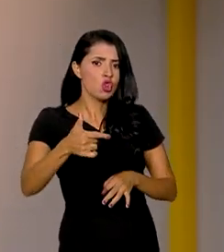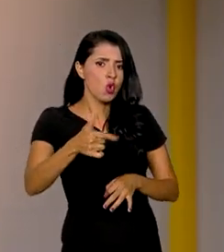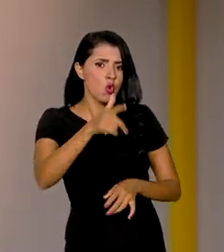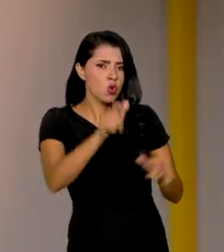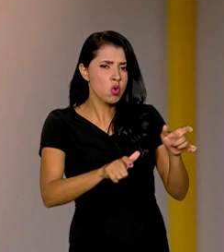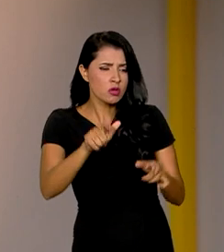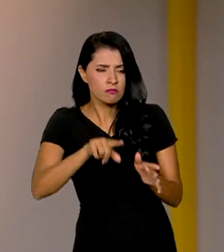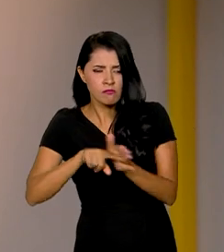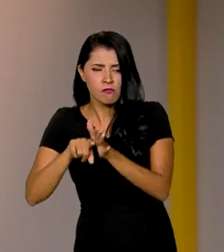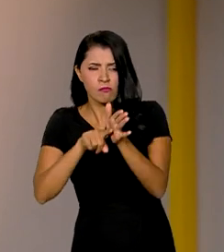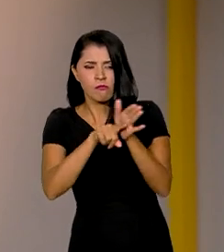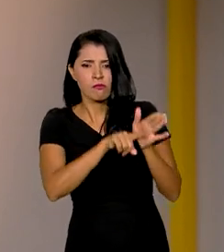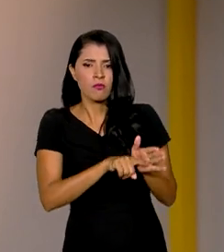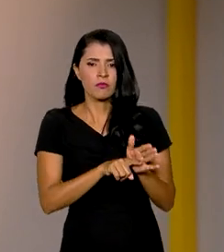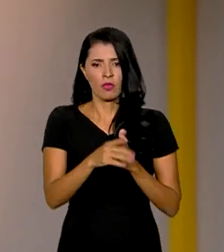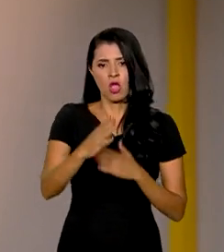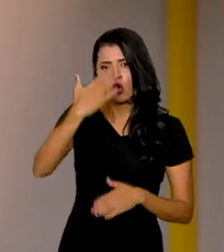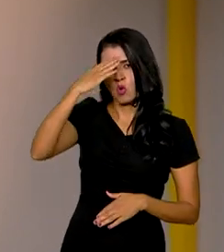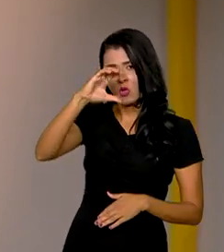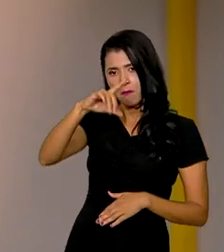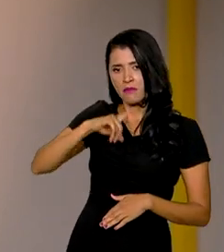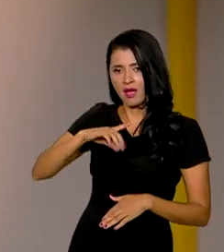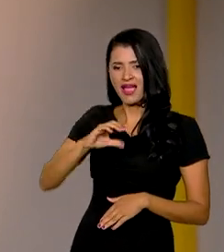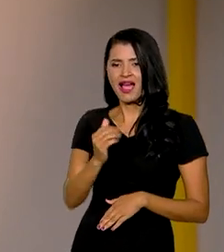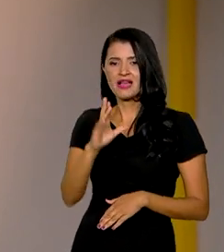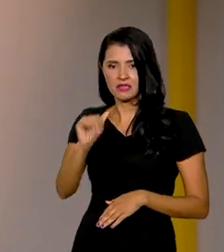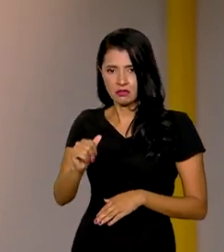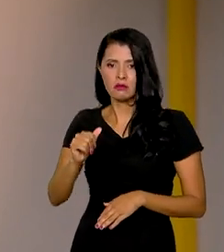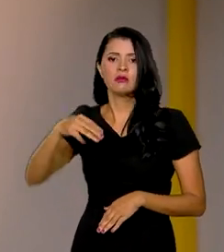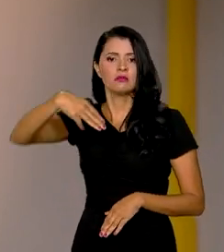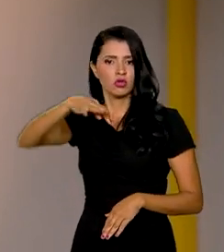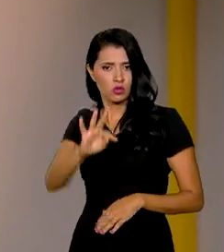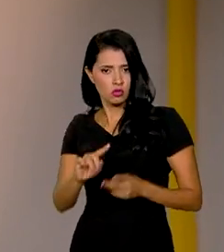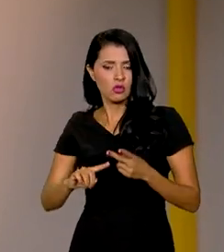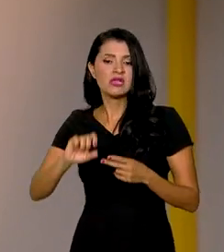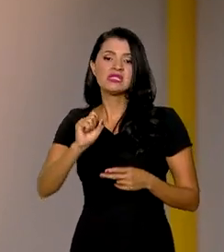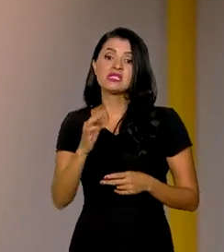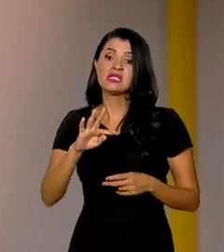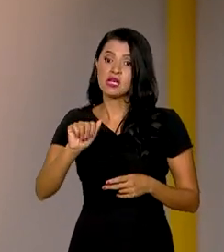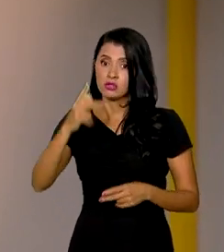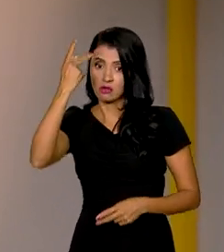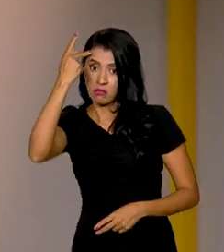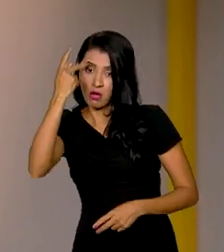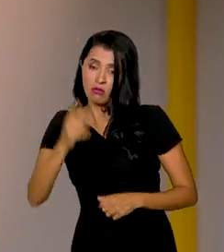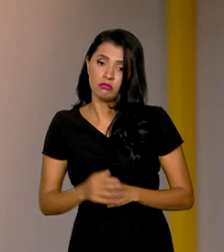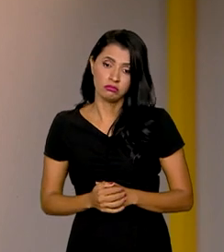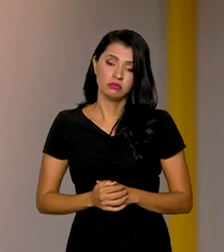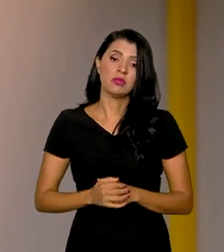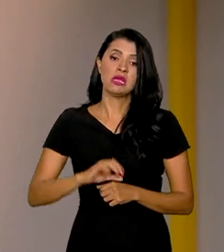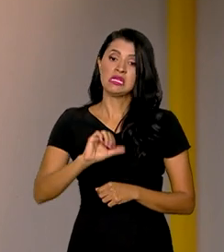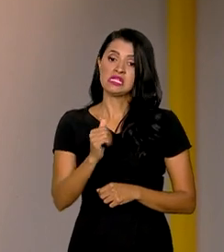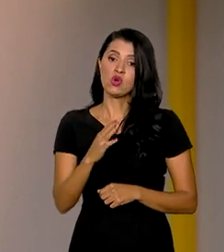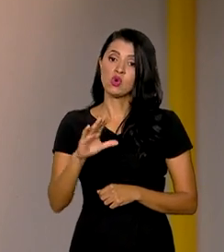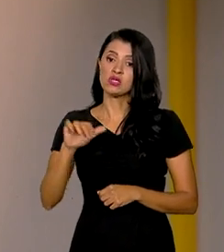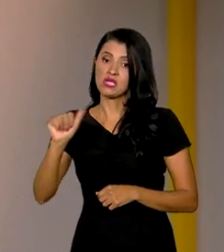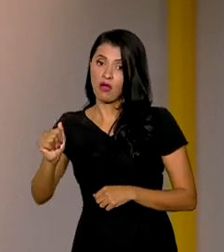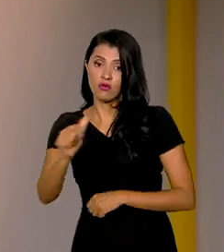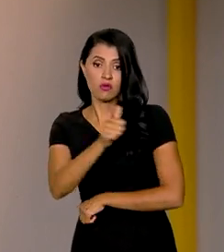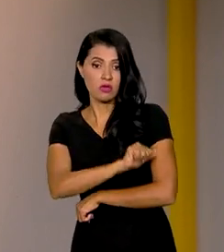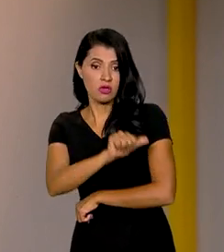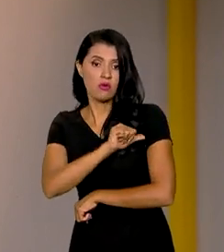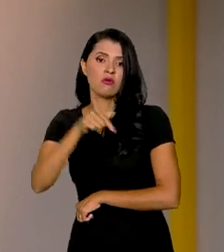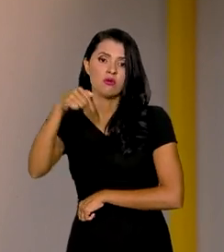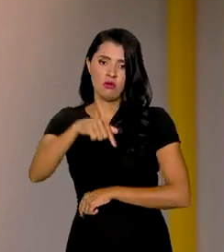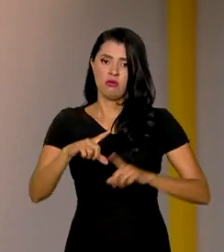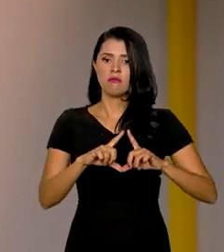investigados em Cuiabá e Cárceres no Mato Grosso Santos no Estado de São Paulo São Gonçalo no Rio e aqui